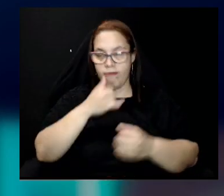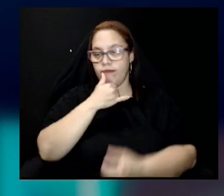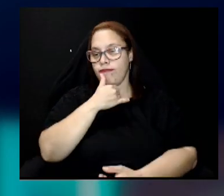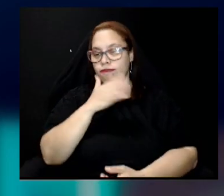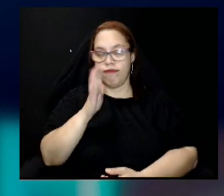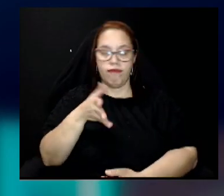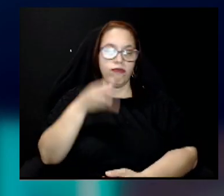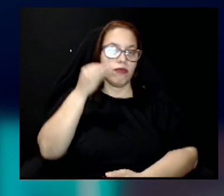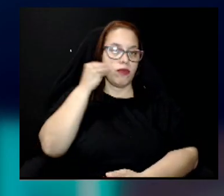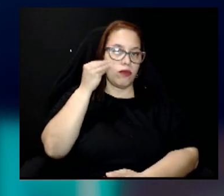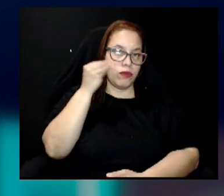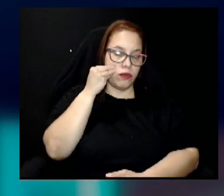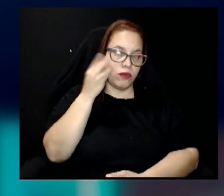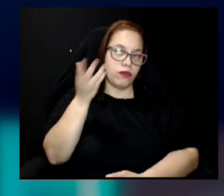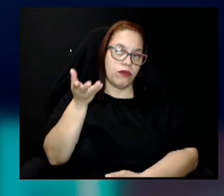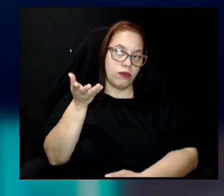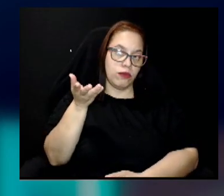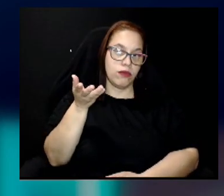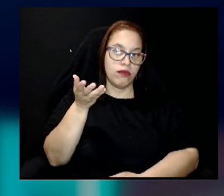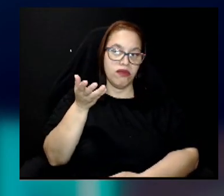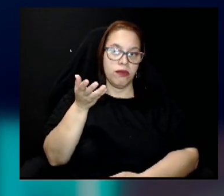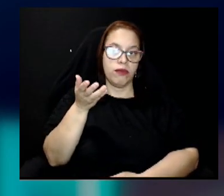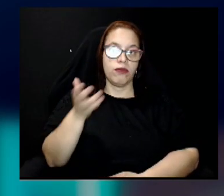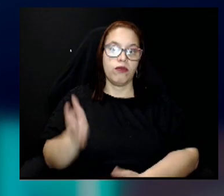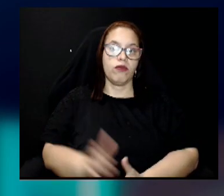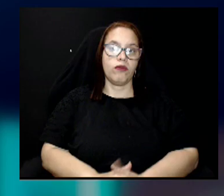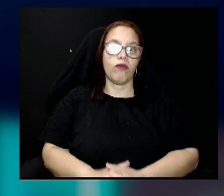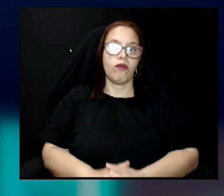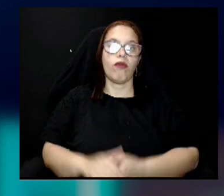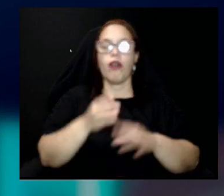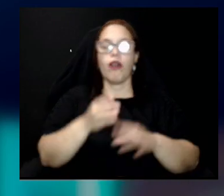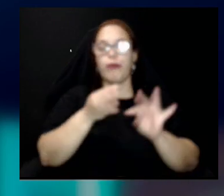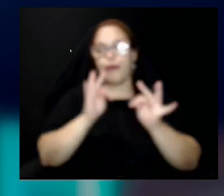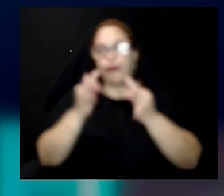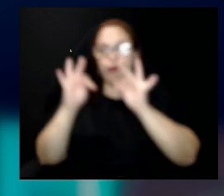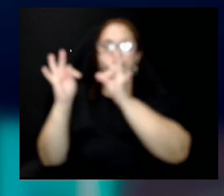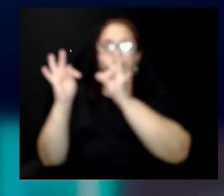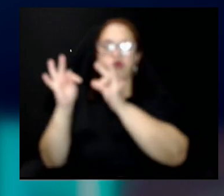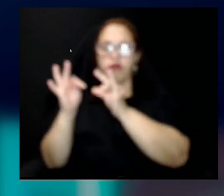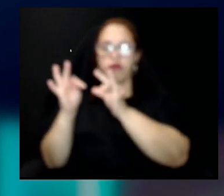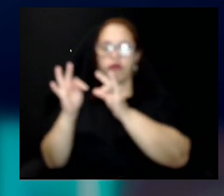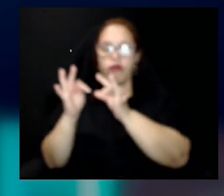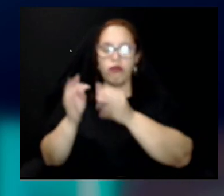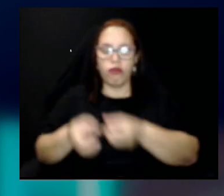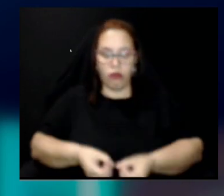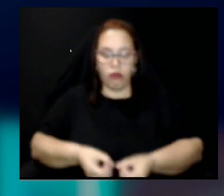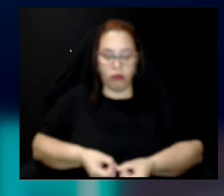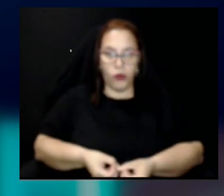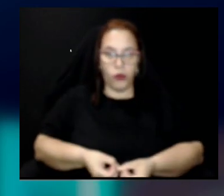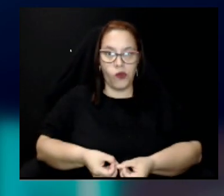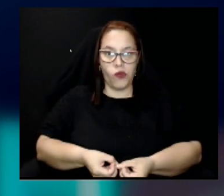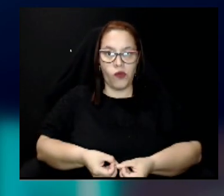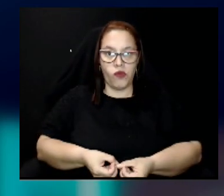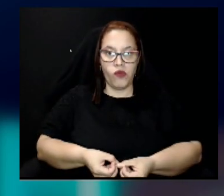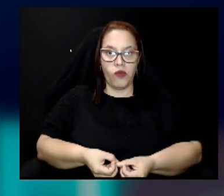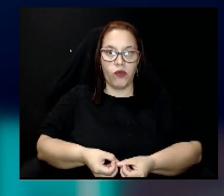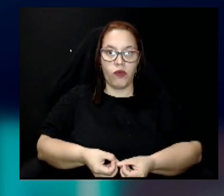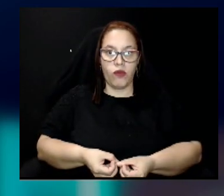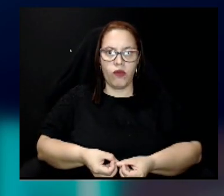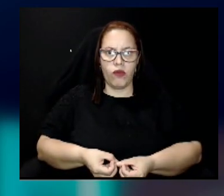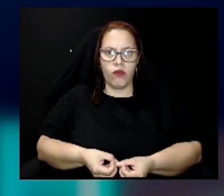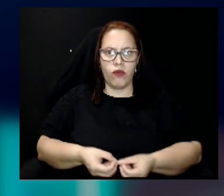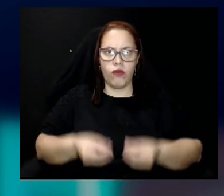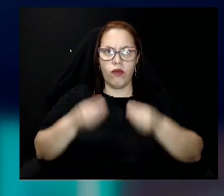de investir muita tecnologia no entendimento do câncer de ovário e até mesmo de como essa doença surge, e como a gente